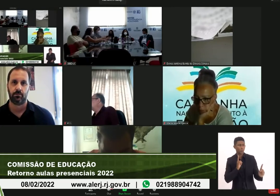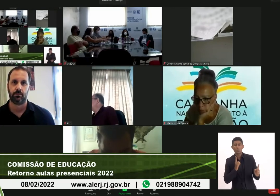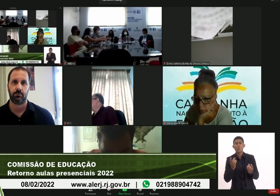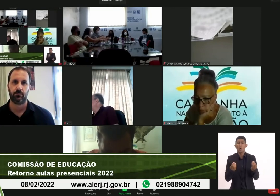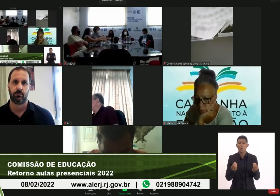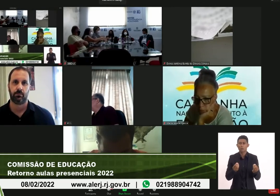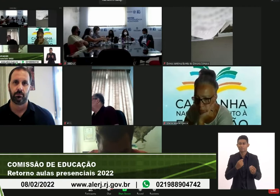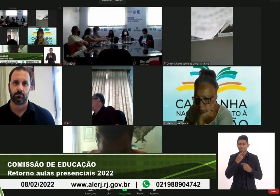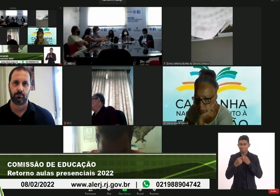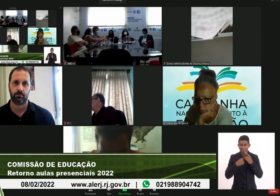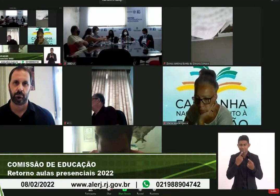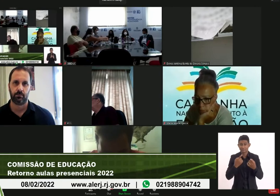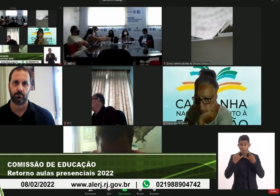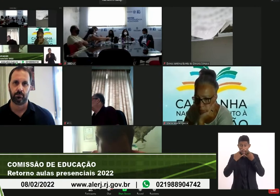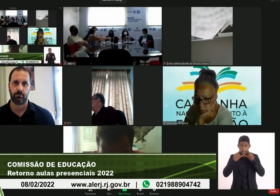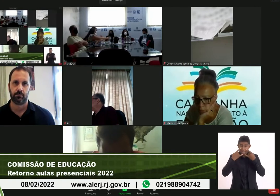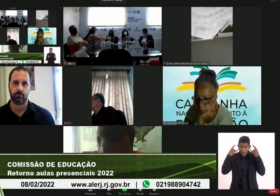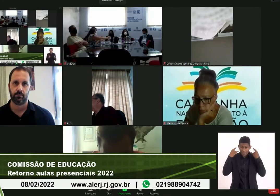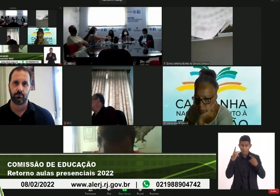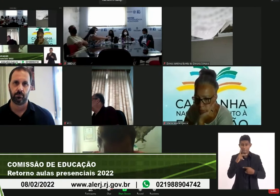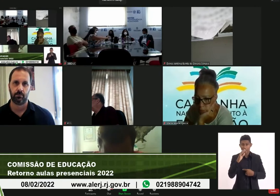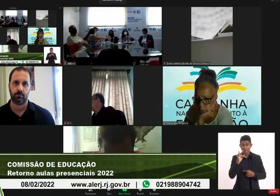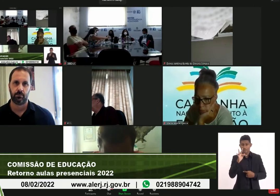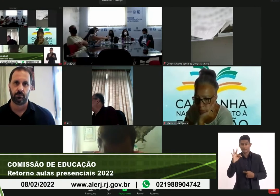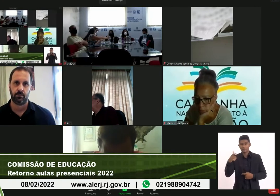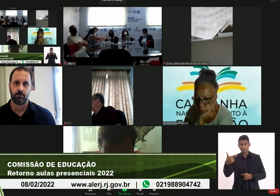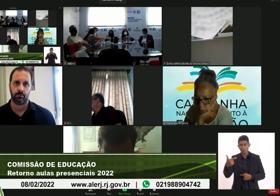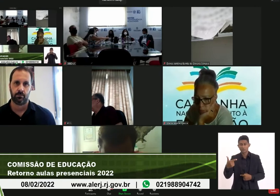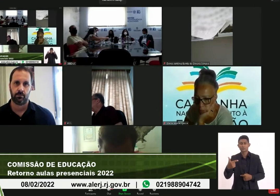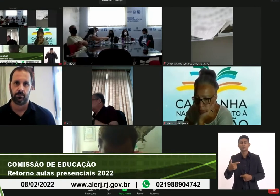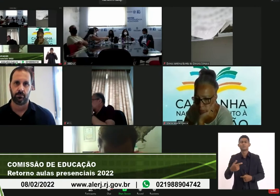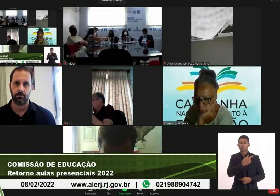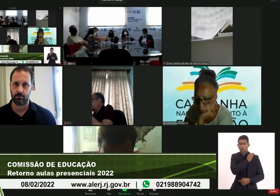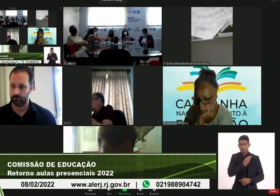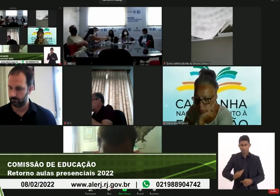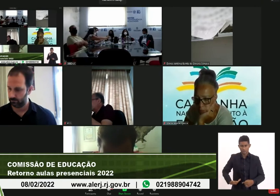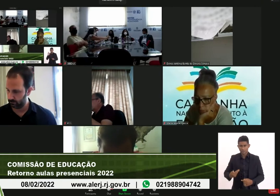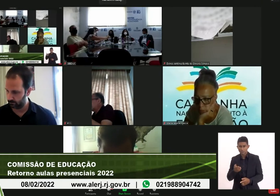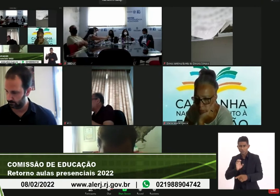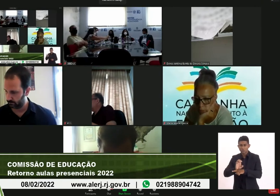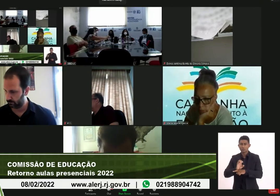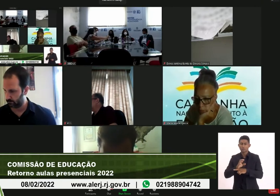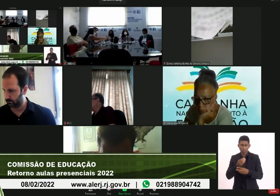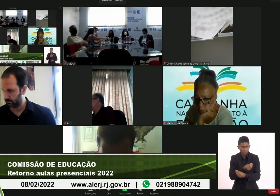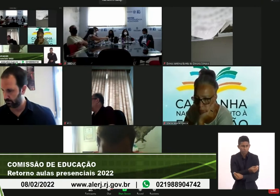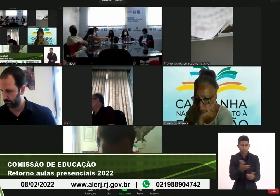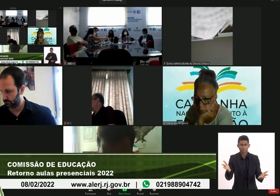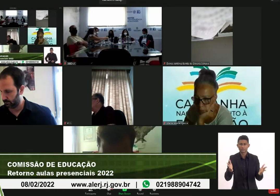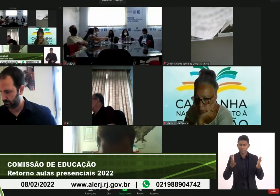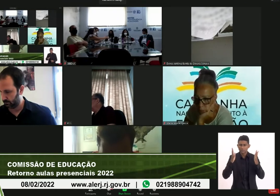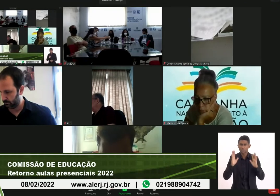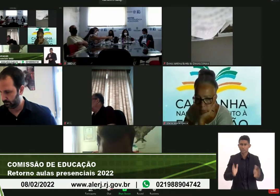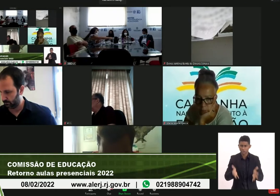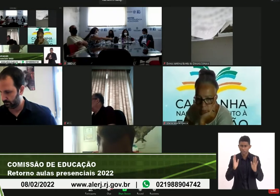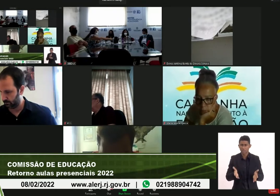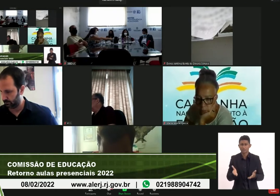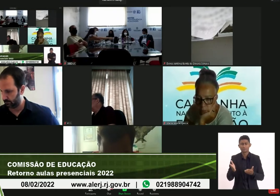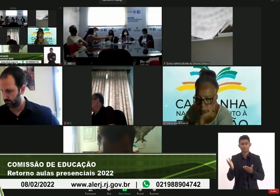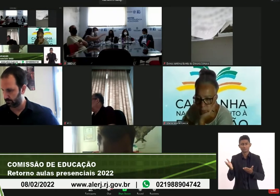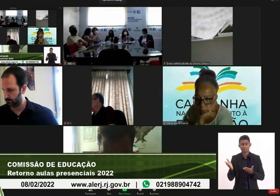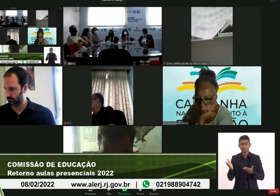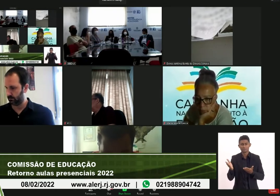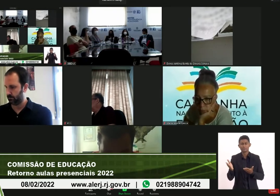máscaras PFF2, o governo do Estado já distribuiu máscara PFF2? Tem